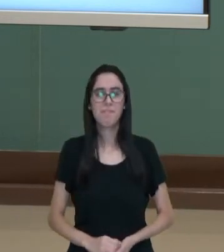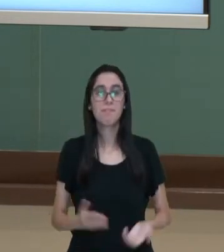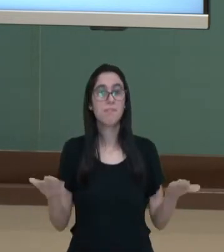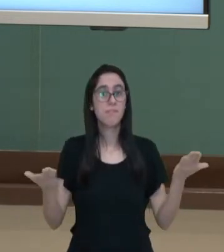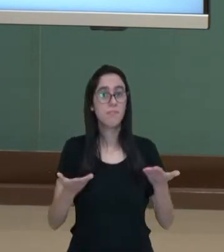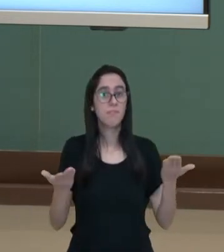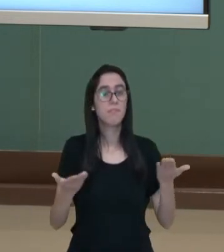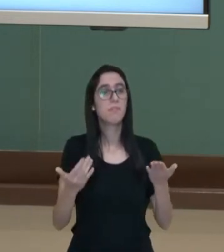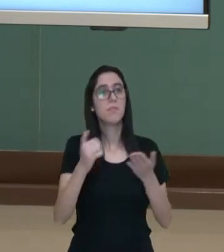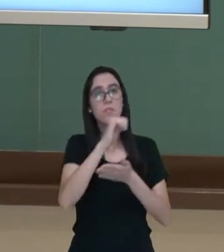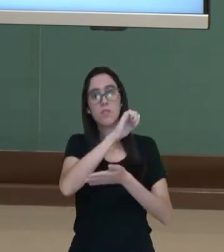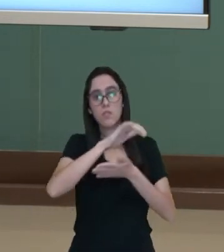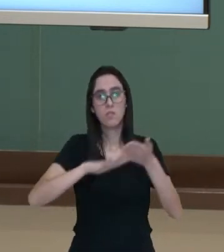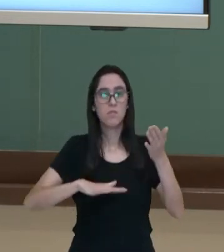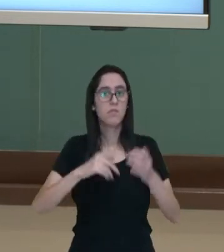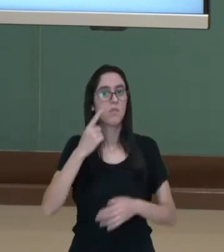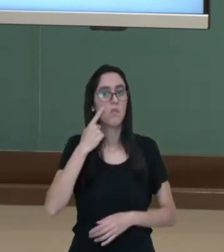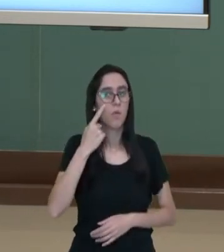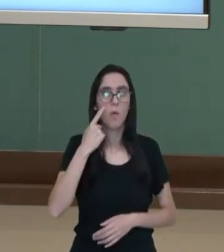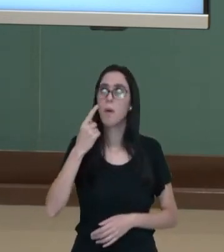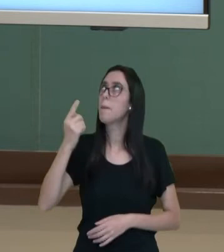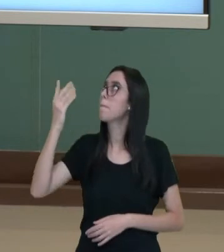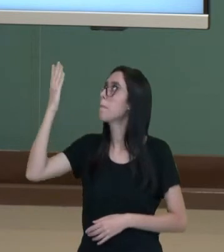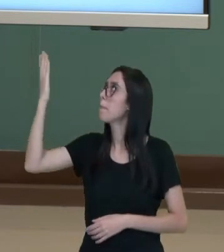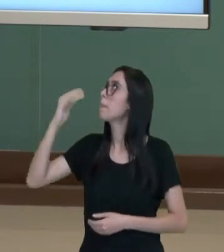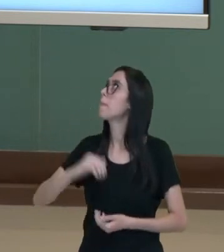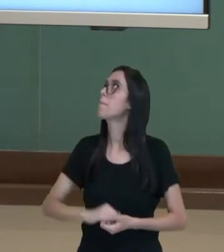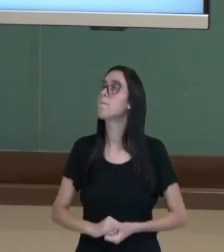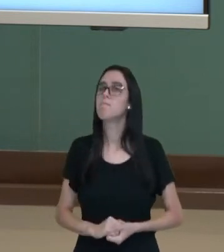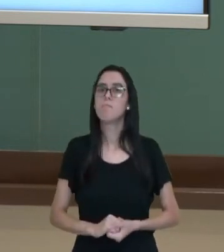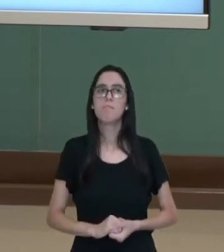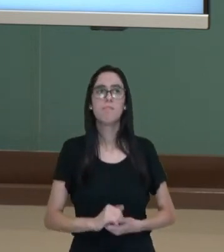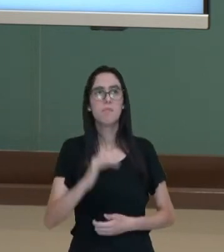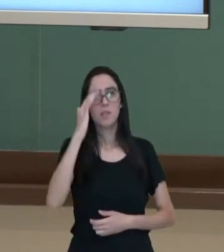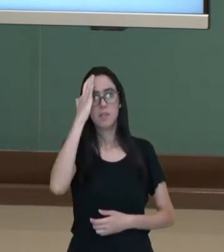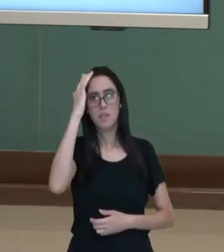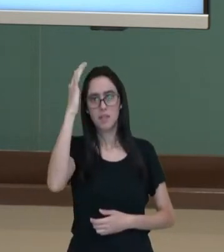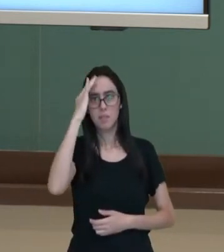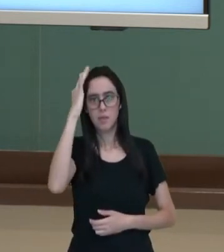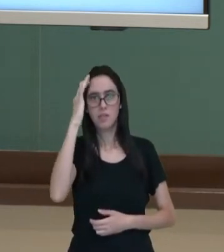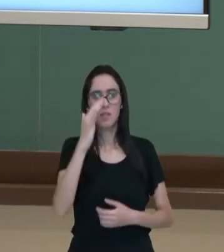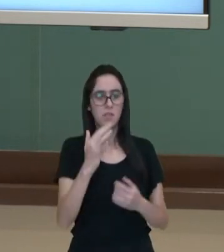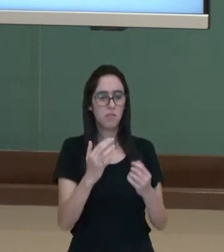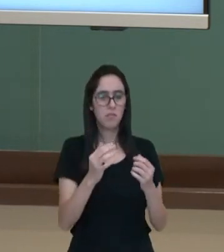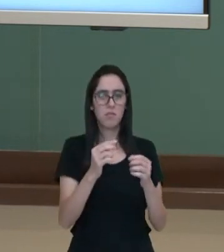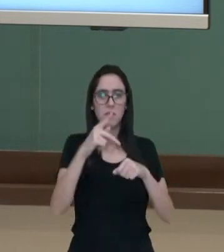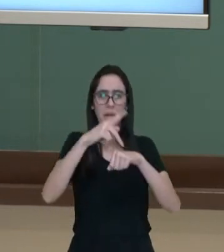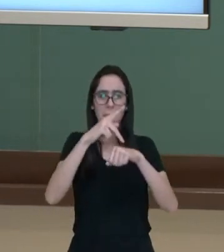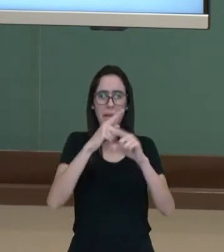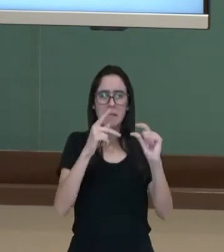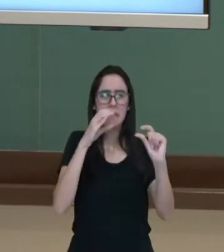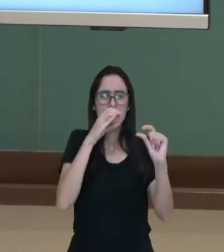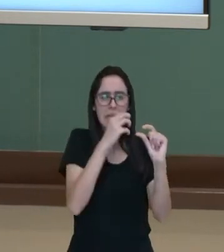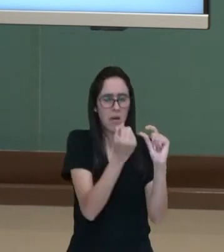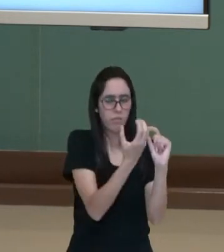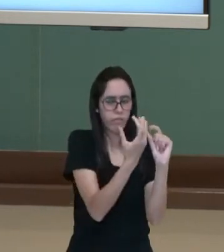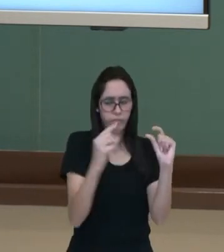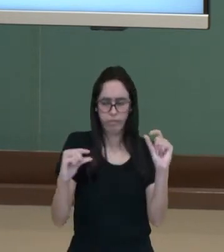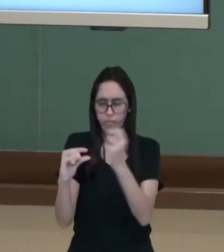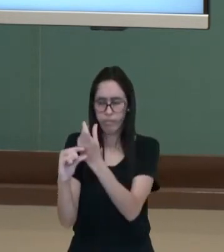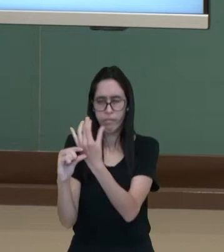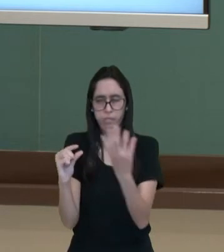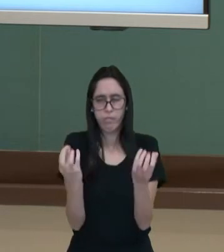olha só. Galera, ele fala o seguinte, imagine duas brasas em chama, com a mesma